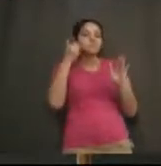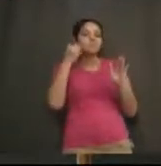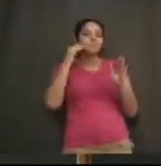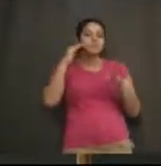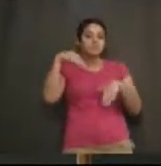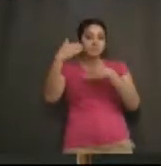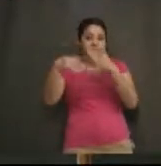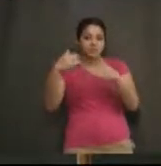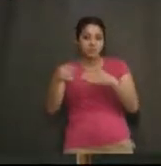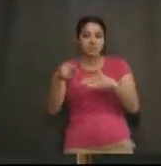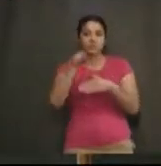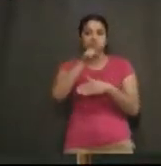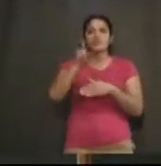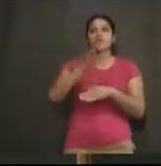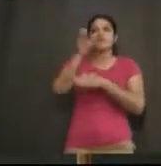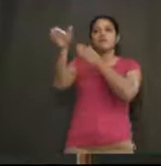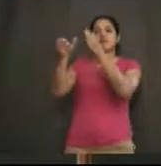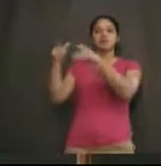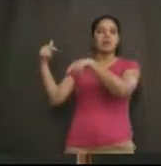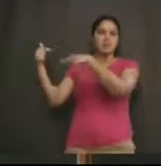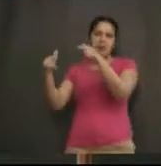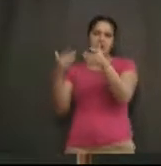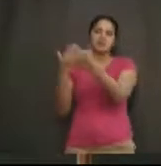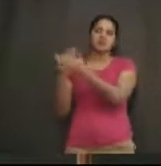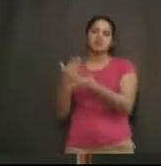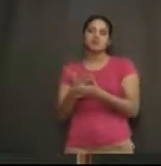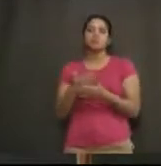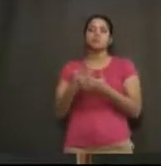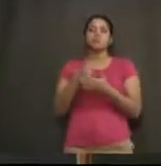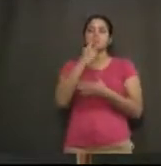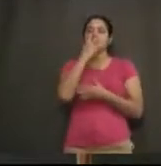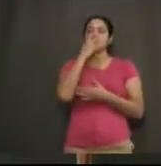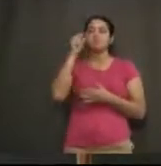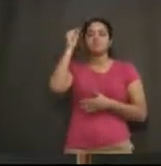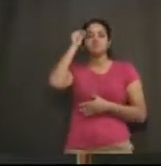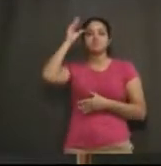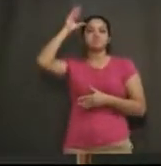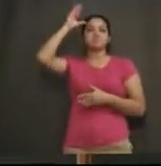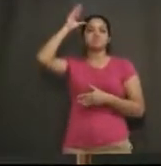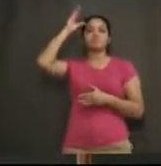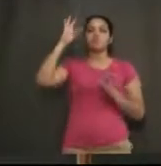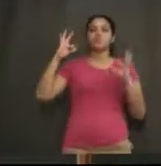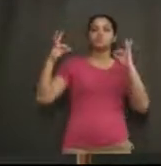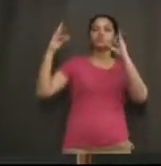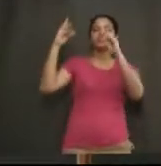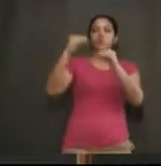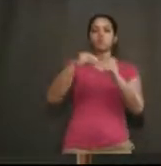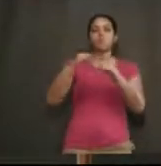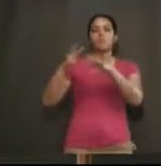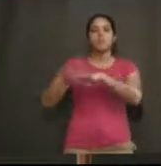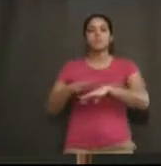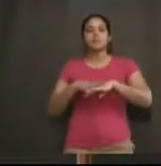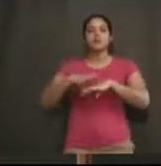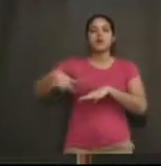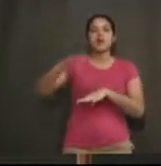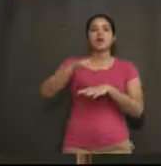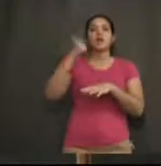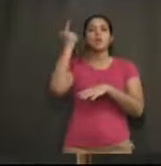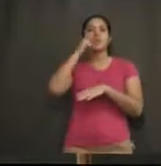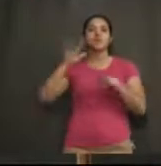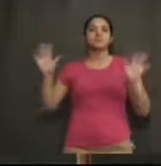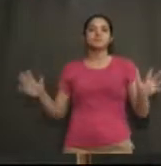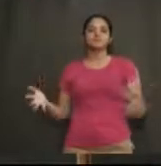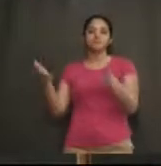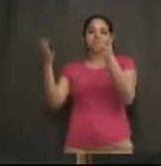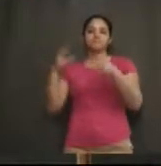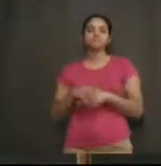com o desejo de contribuir para a diminuição da deficiência na formação em matemática em todos os seus níveis de ensino.